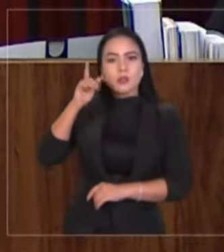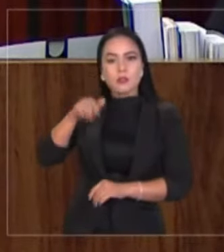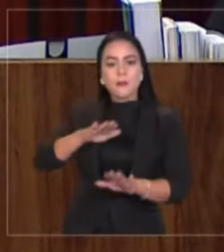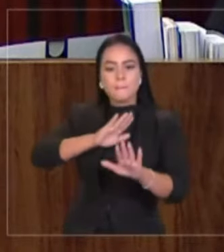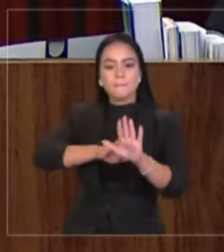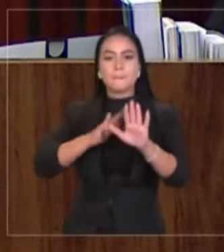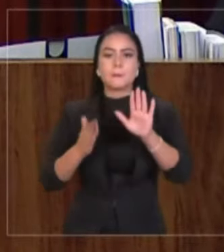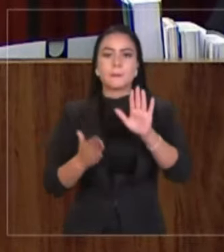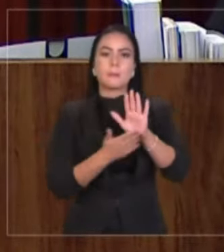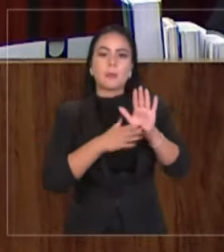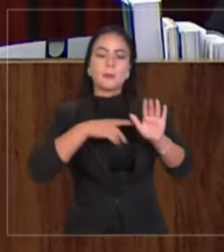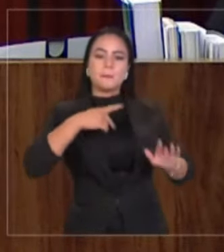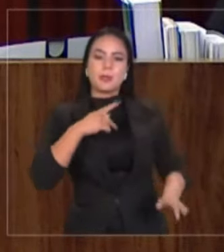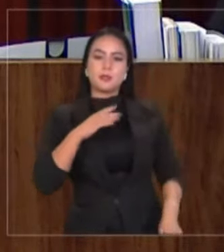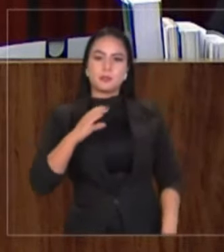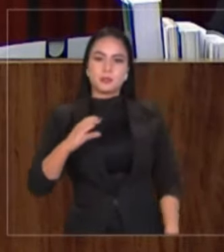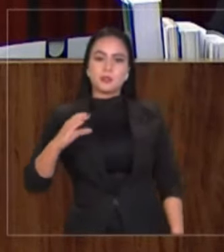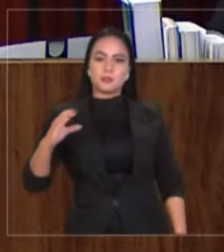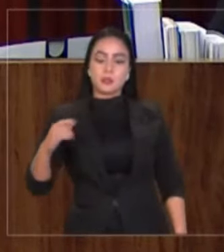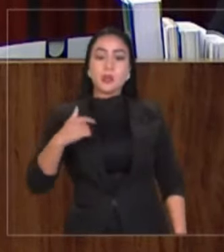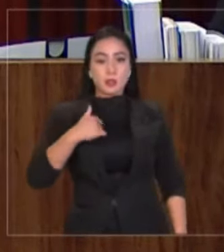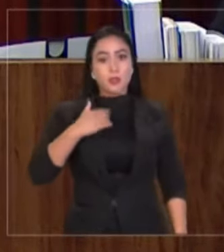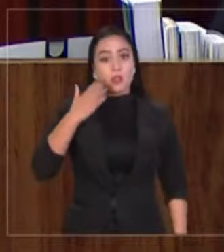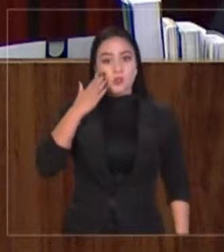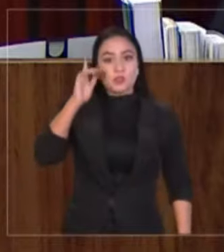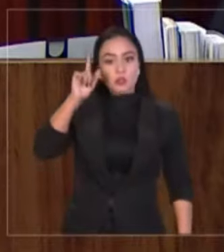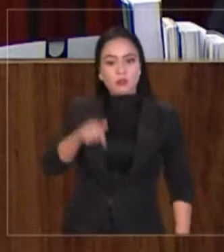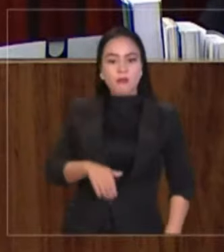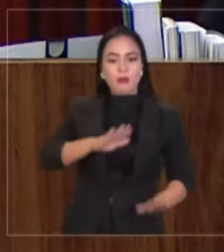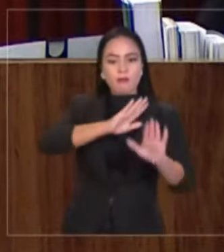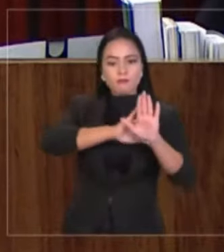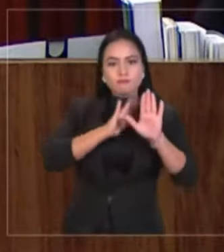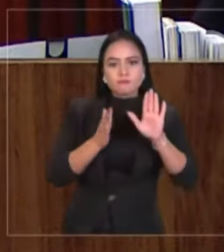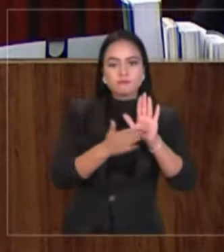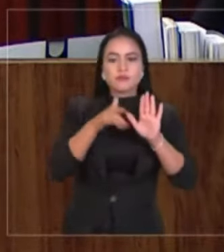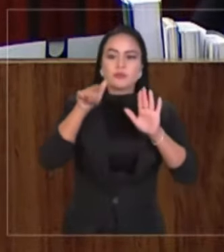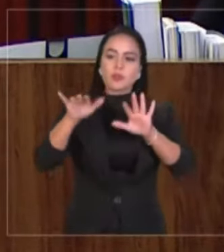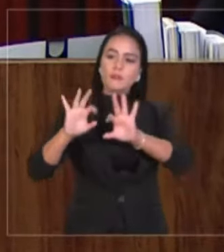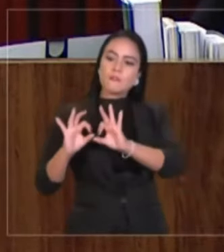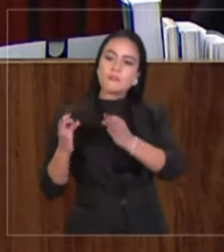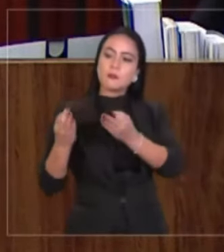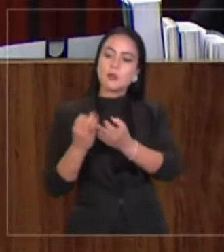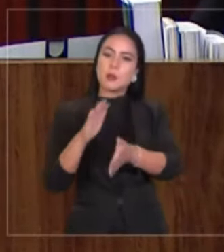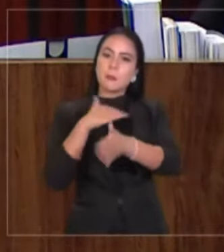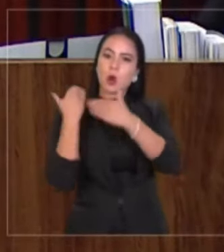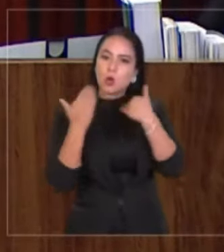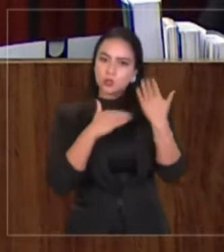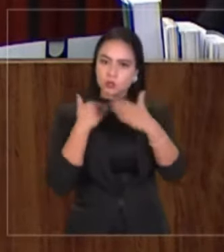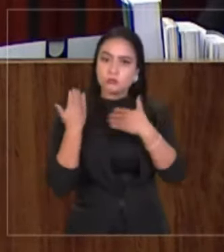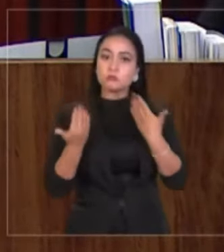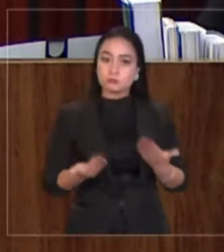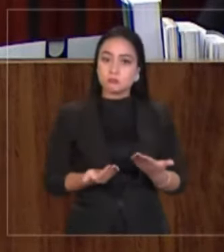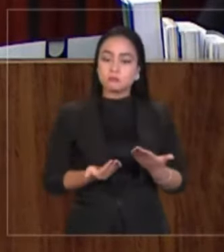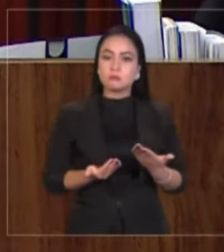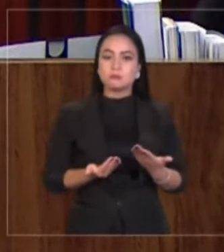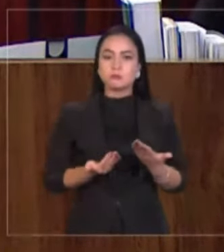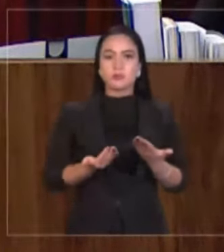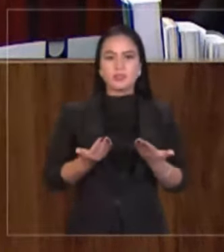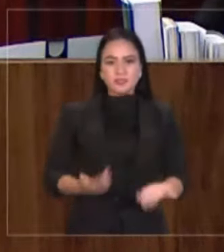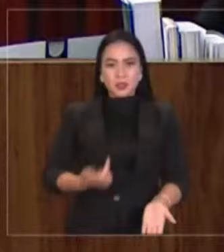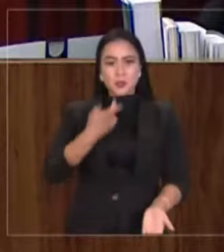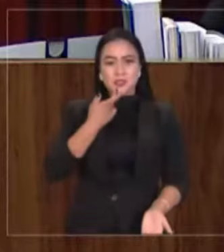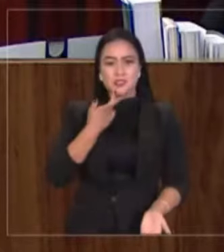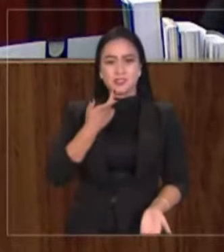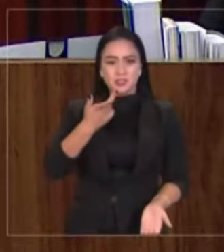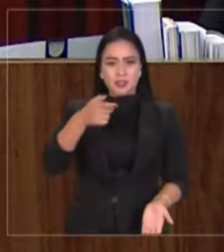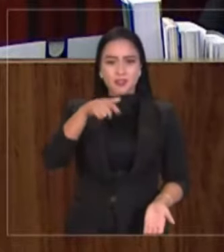pelo PCC eu sei o que é ser ameaçado você e sua familha de morte eh então dizer que